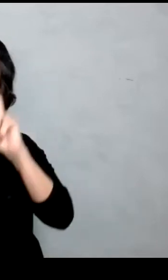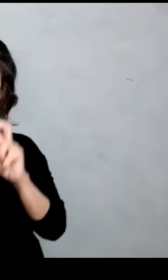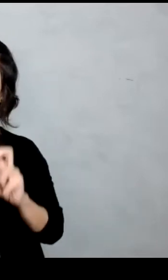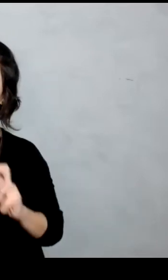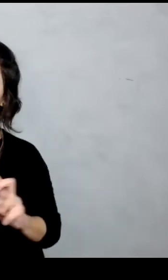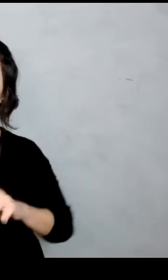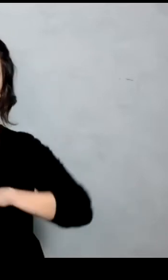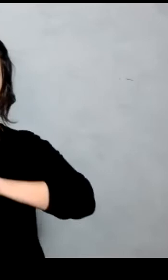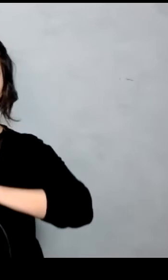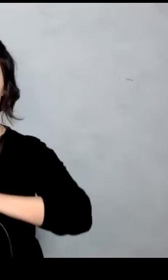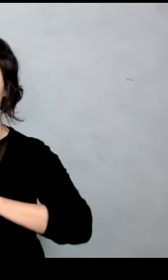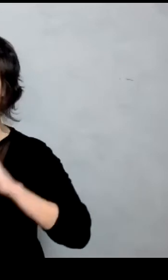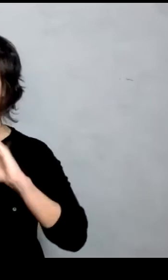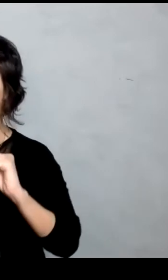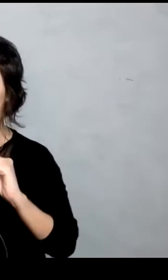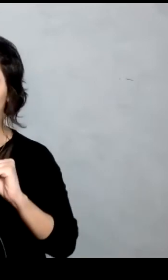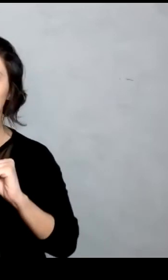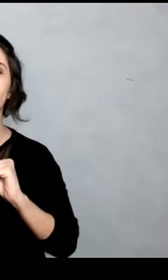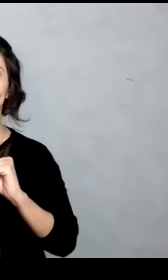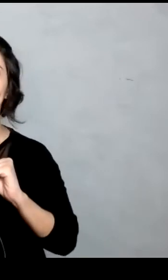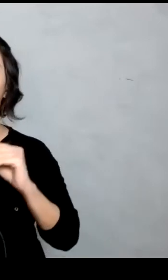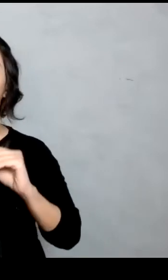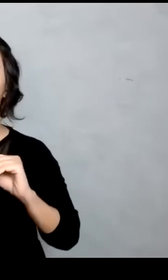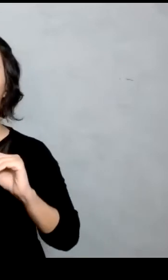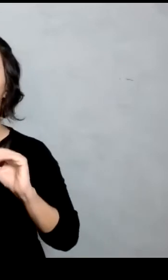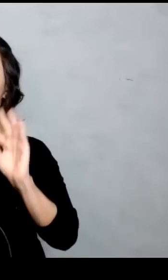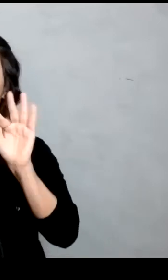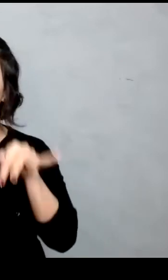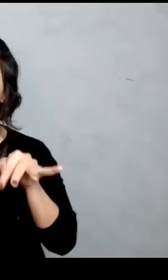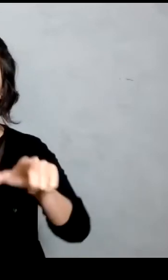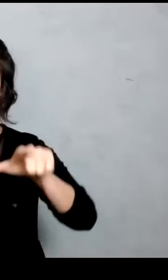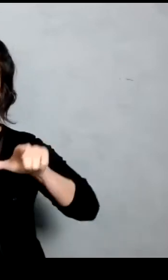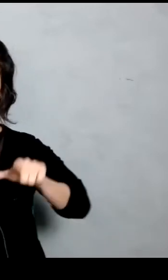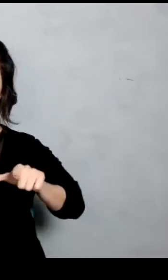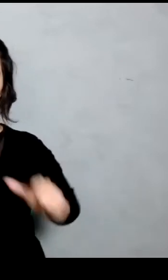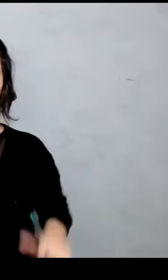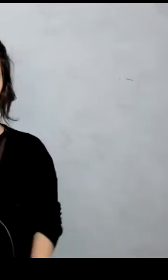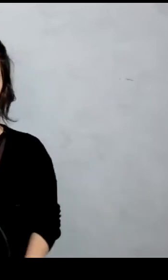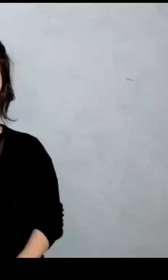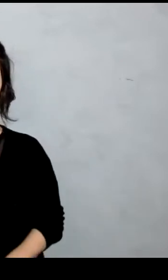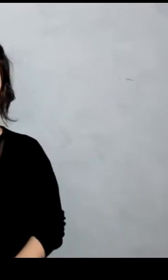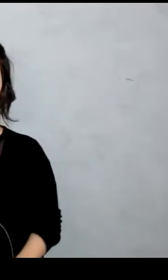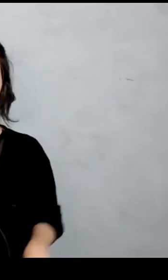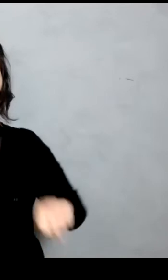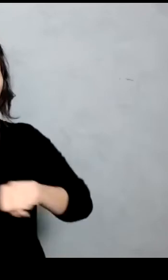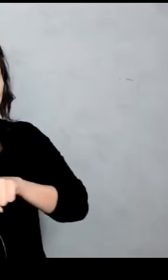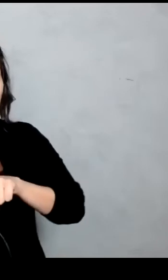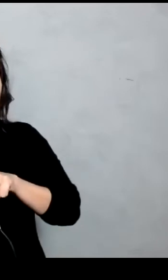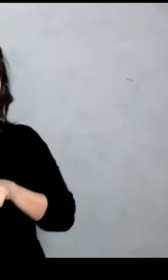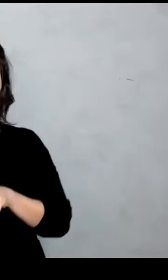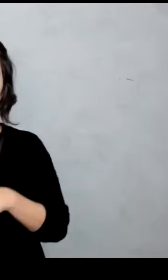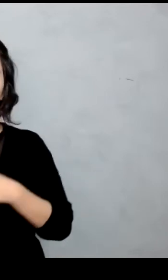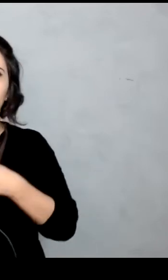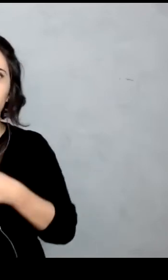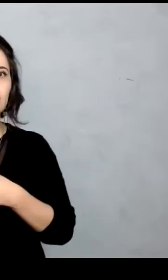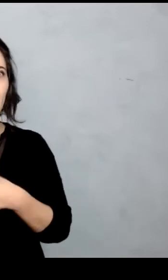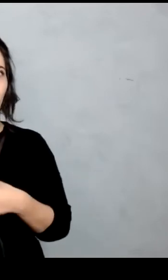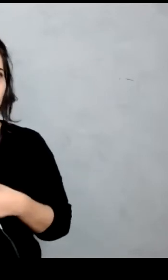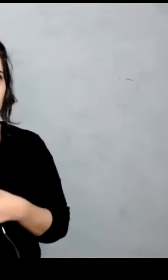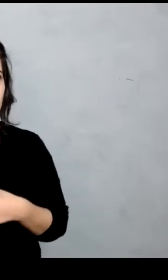todas as aulas. Durante a apresentação, vocês podem fixar o professor Vilmar e os intérpretes de